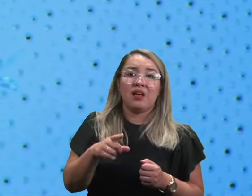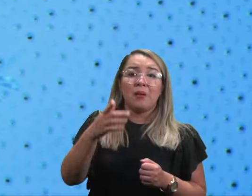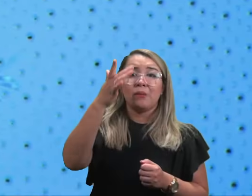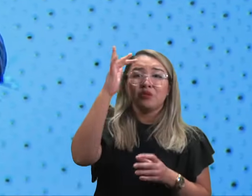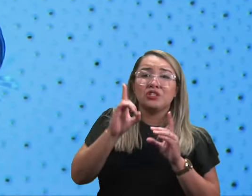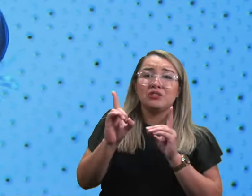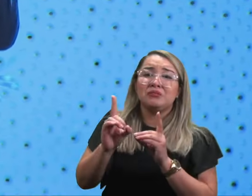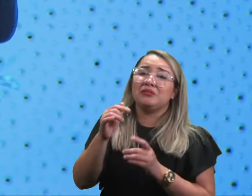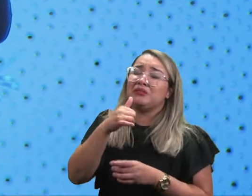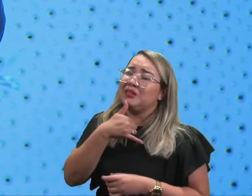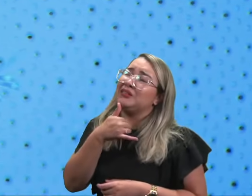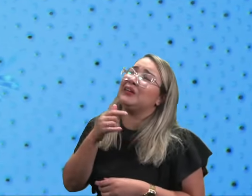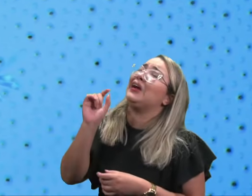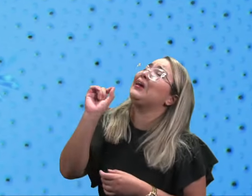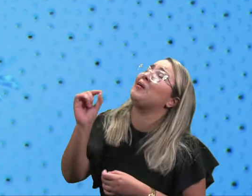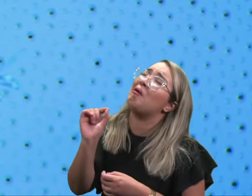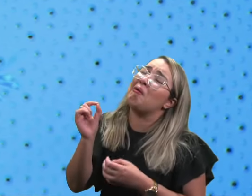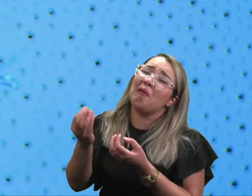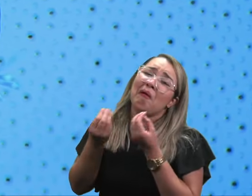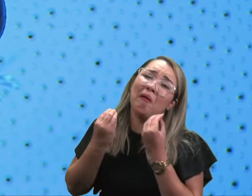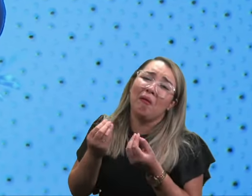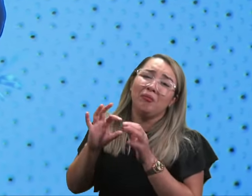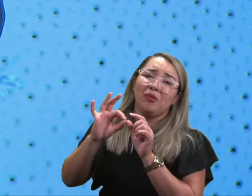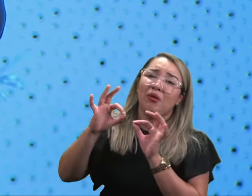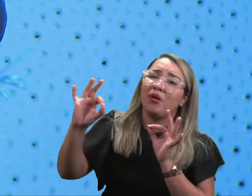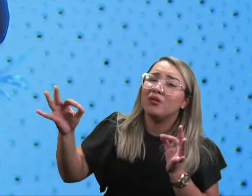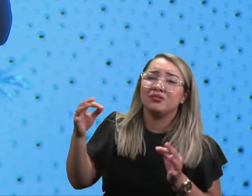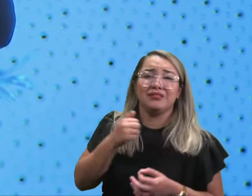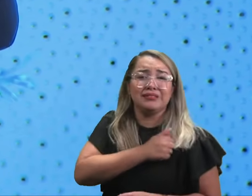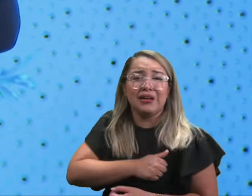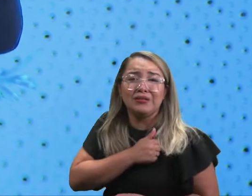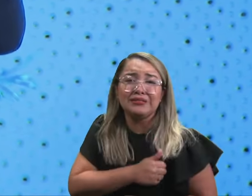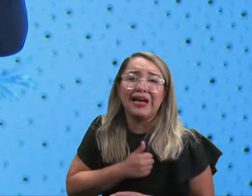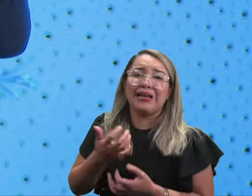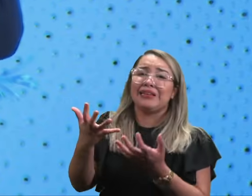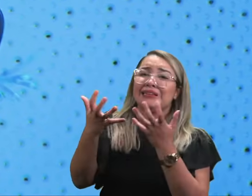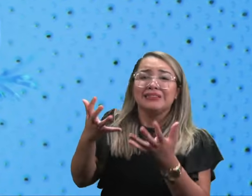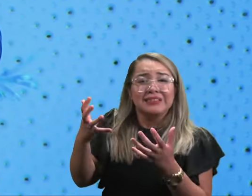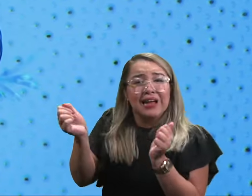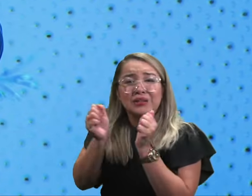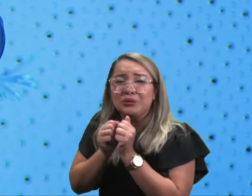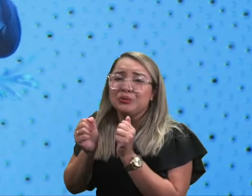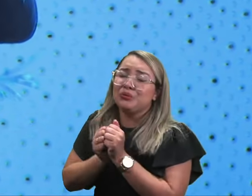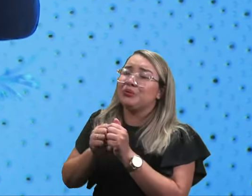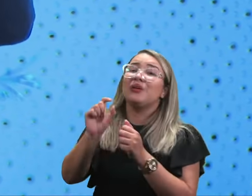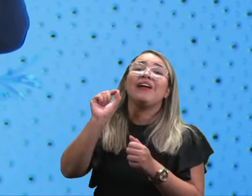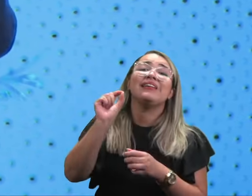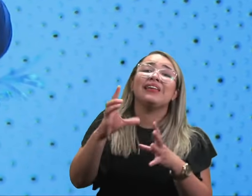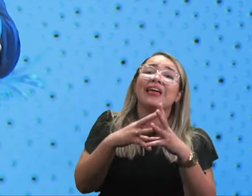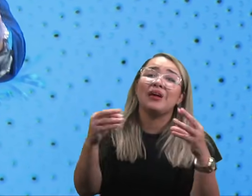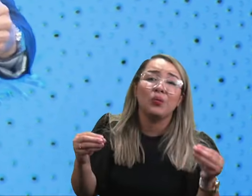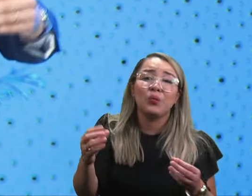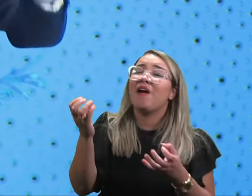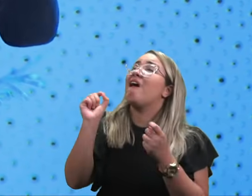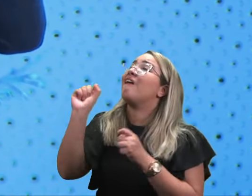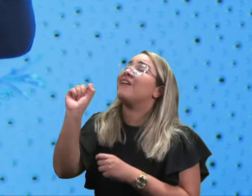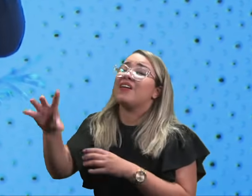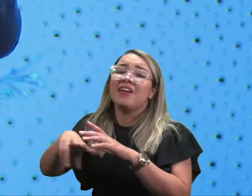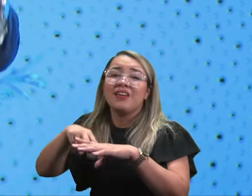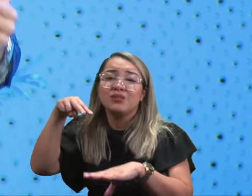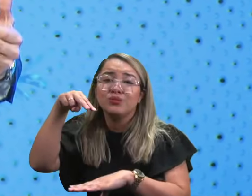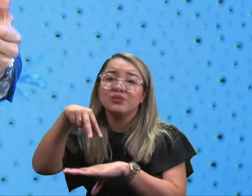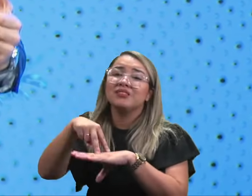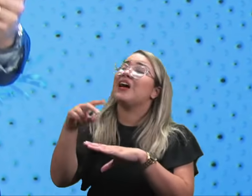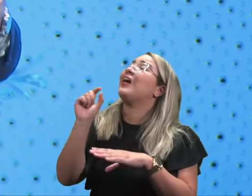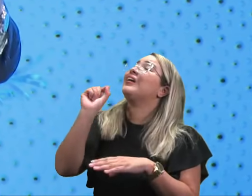vai pregar os sermões que tu prega? Como que vai ser de nós sem a tua presença? Quem vai curar? Quem vai ressuscitar? Quem